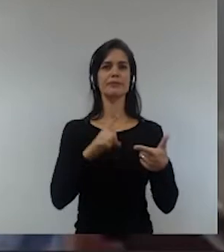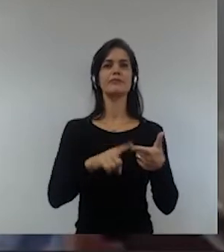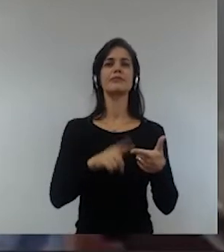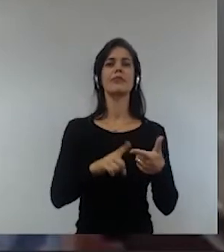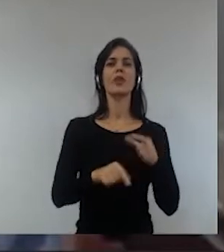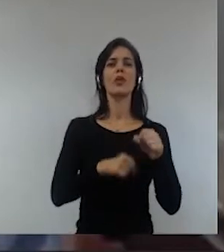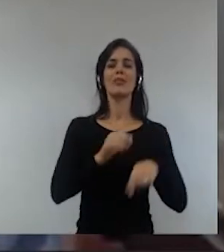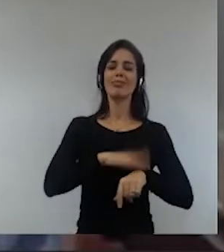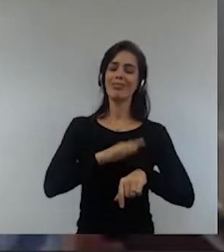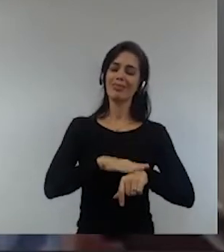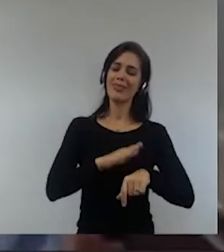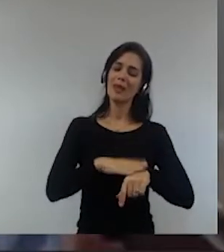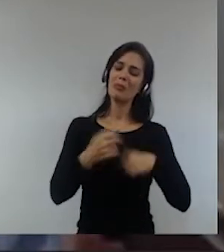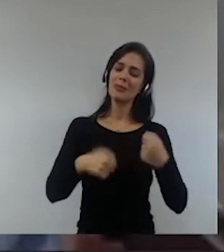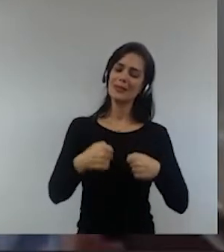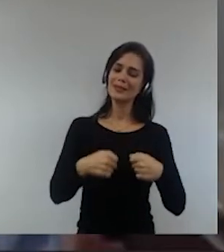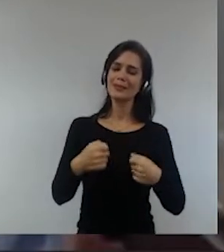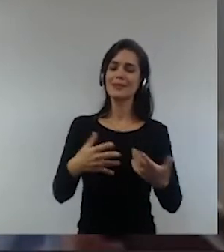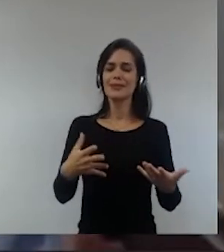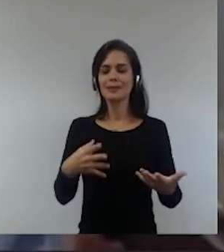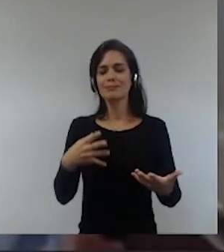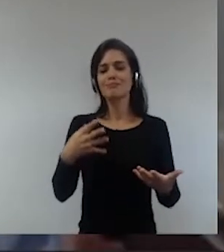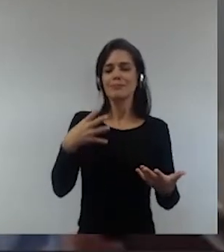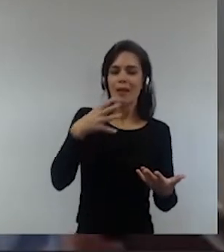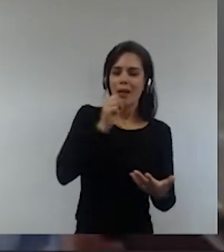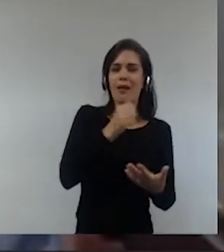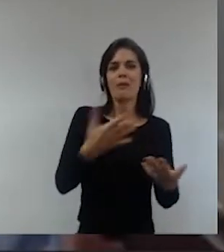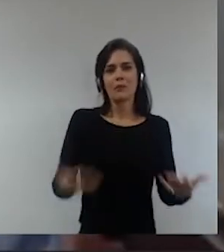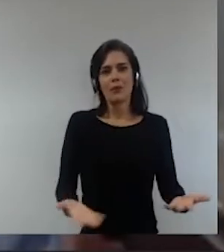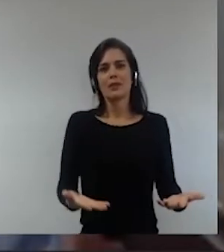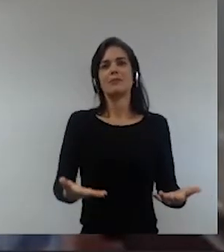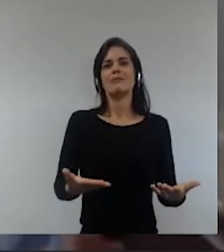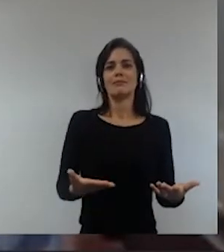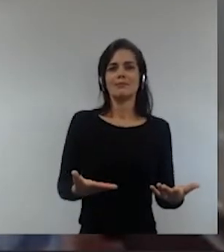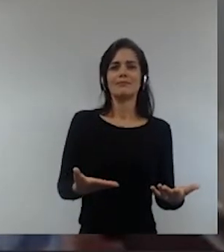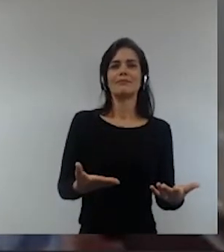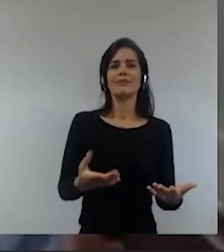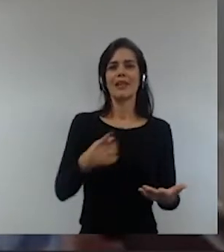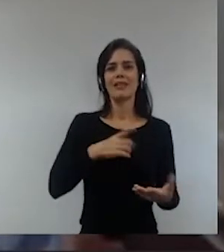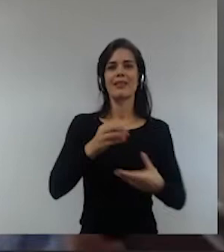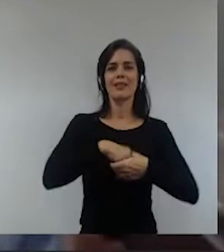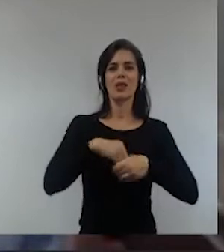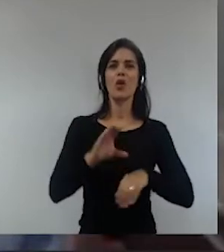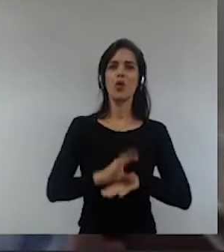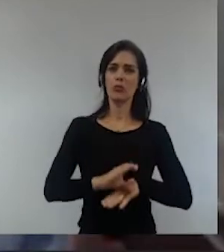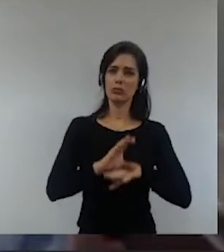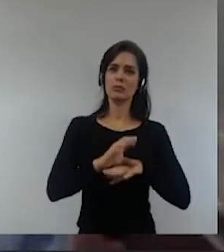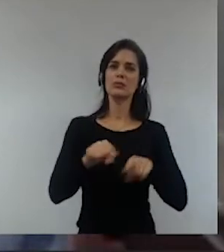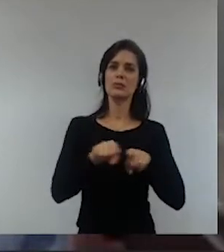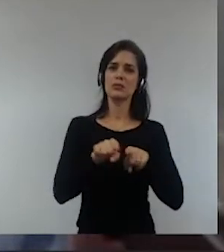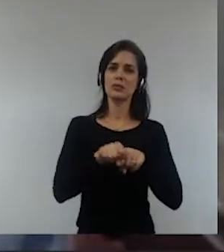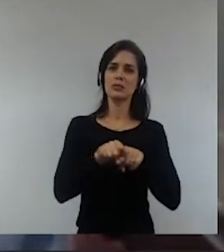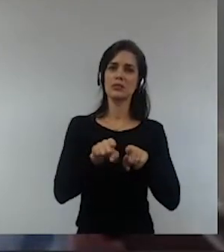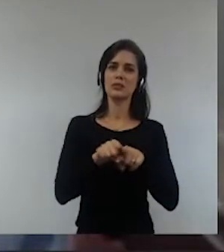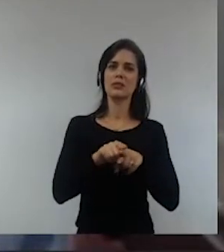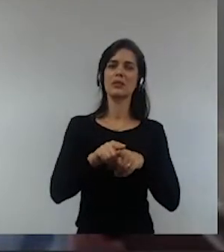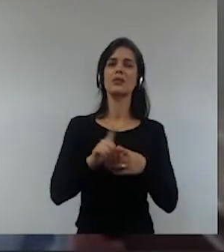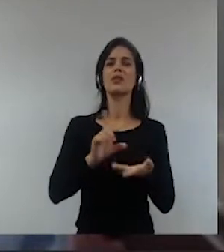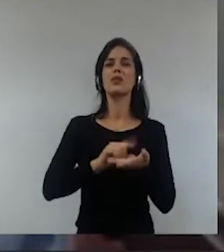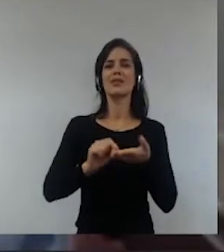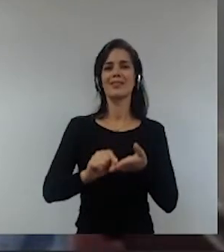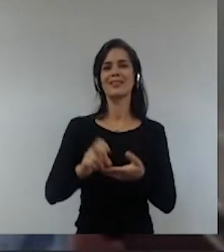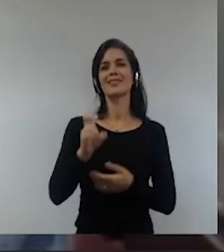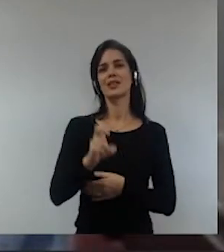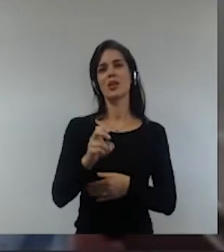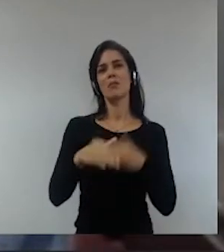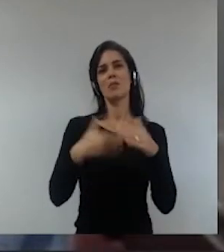duração razoável do processo. Isso está tanto no artigo 5º, inciso 78 da Constituição, quanto no nosso artigo 4º do Código de